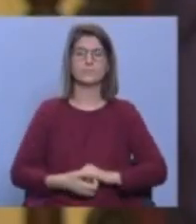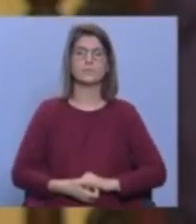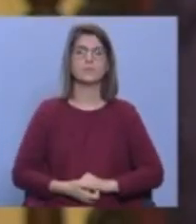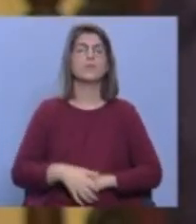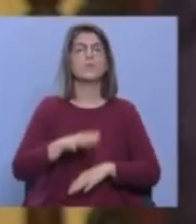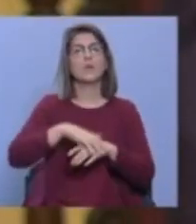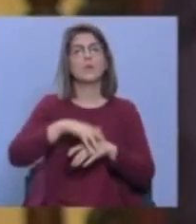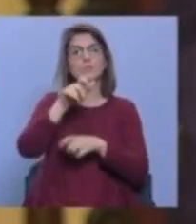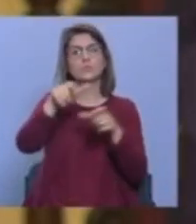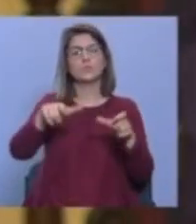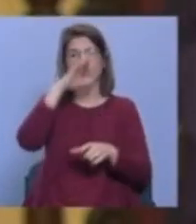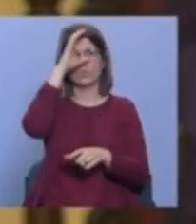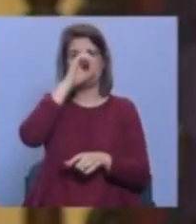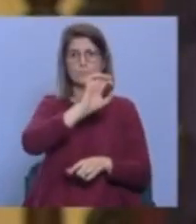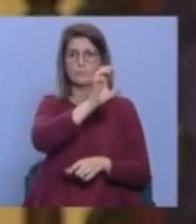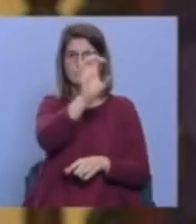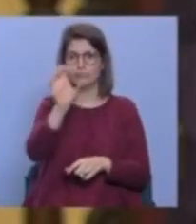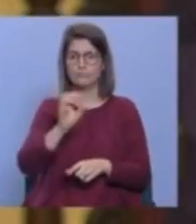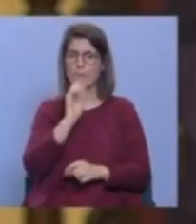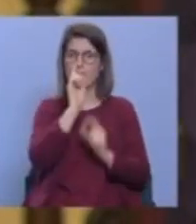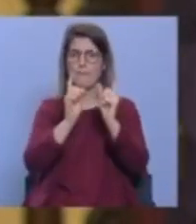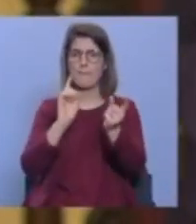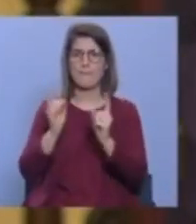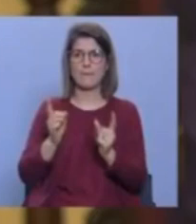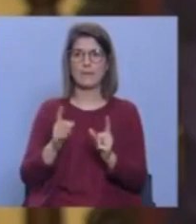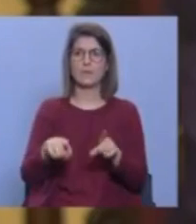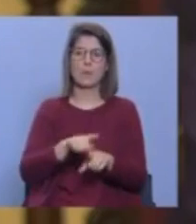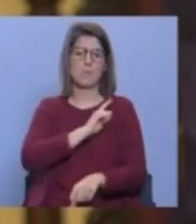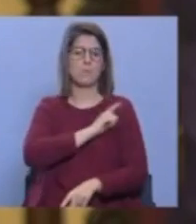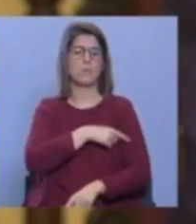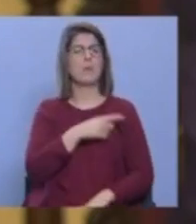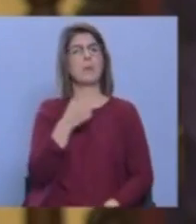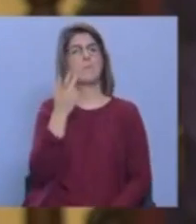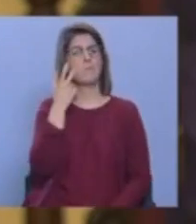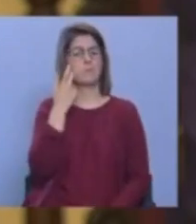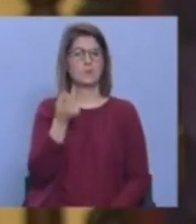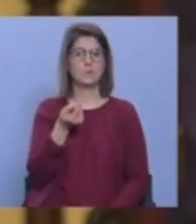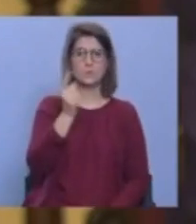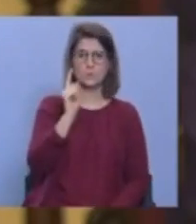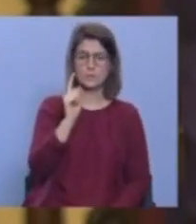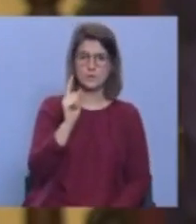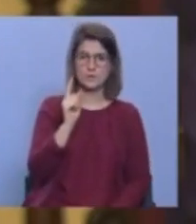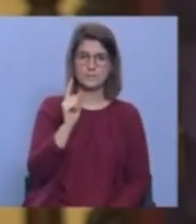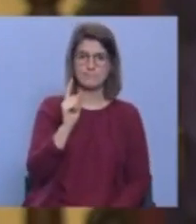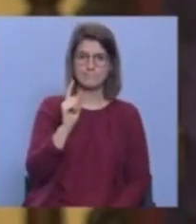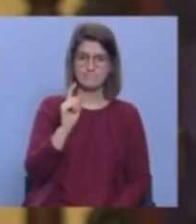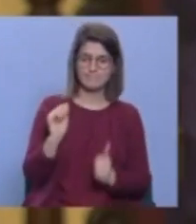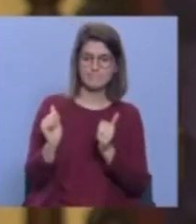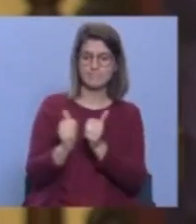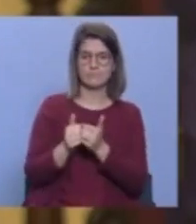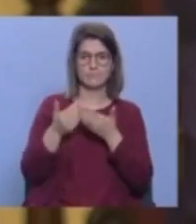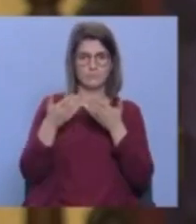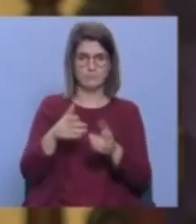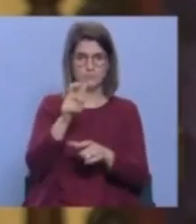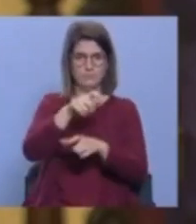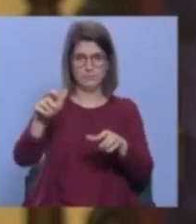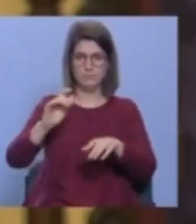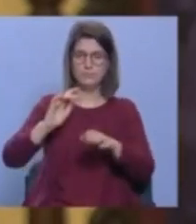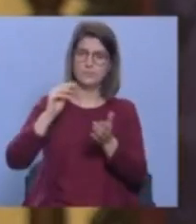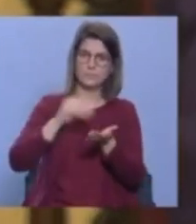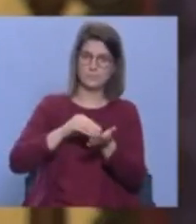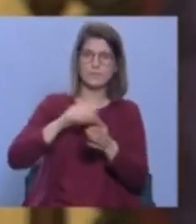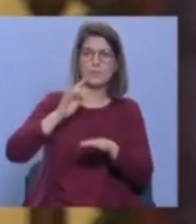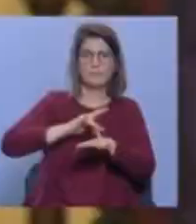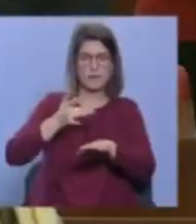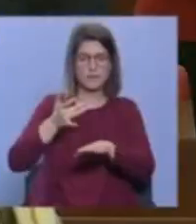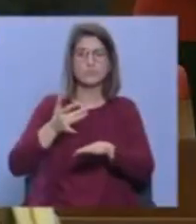nações, para que não se deixem tentar pelo poder e estejam sempre ao lado dos mais fracos,